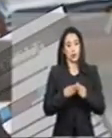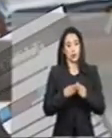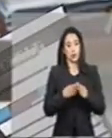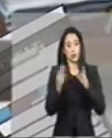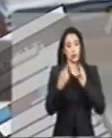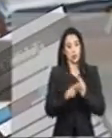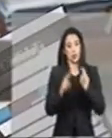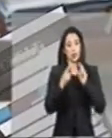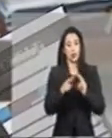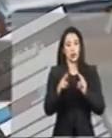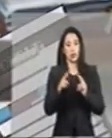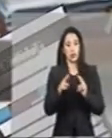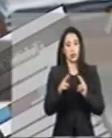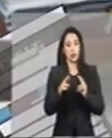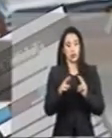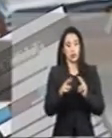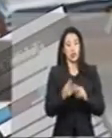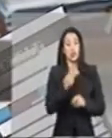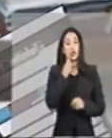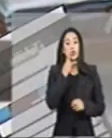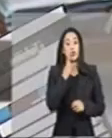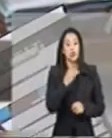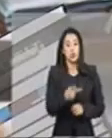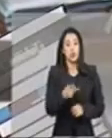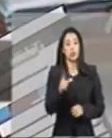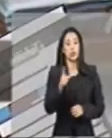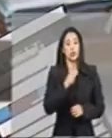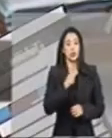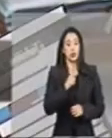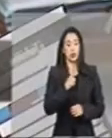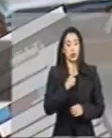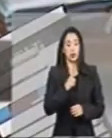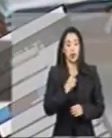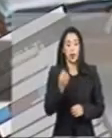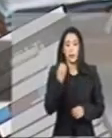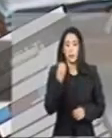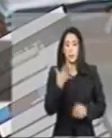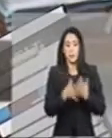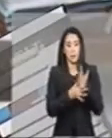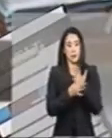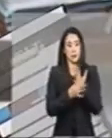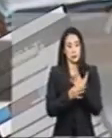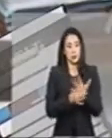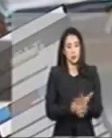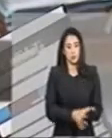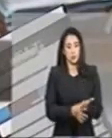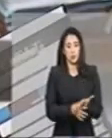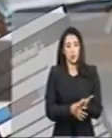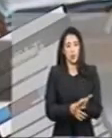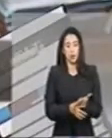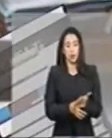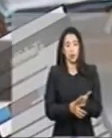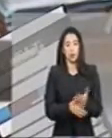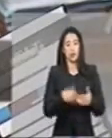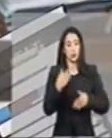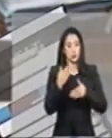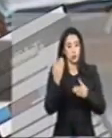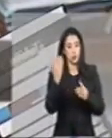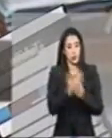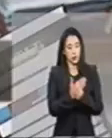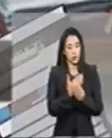reclamação, dizendo que estará em ótimas mãos o procedimento criminal com um